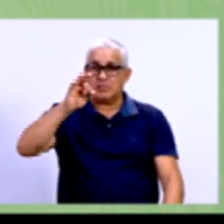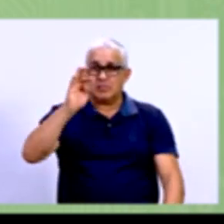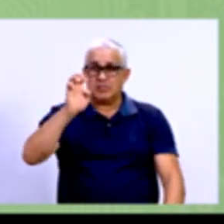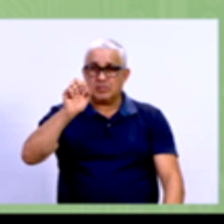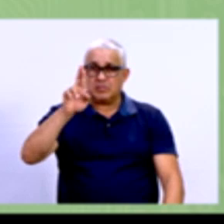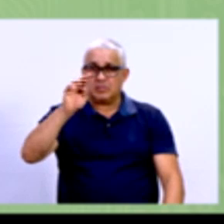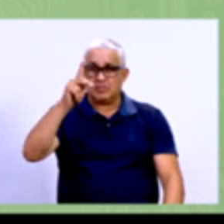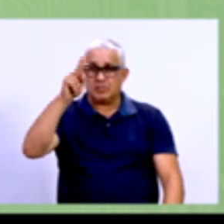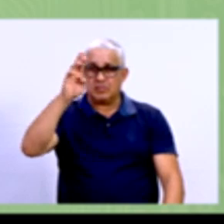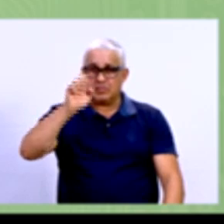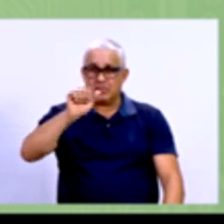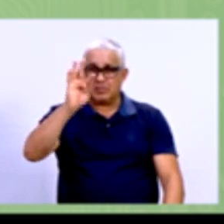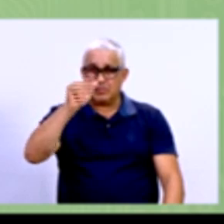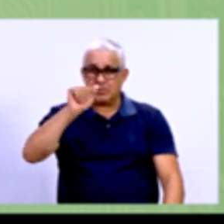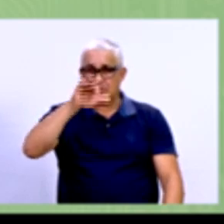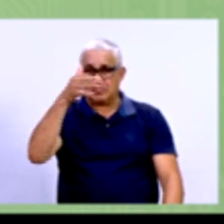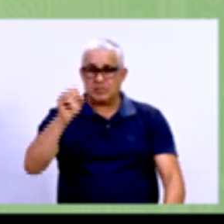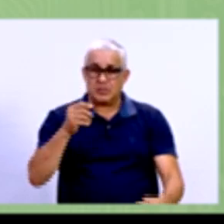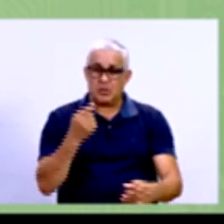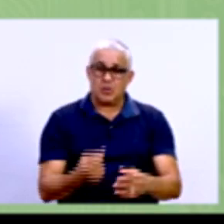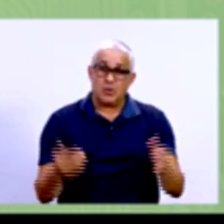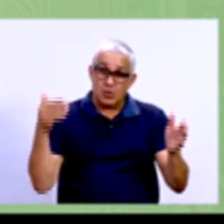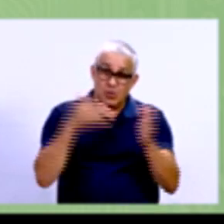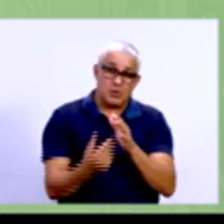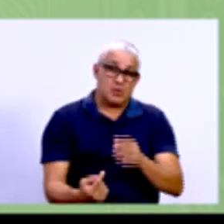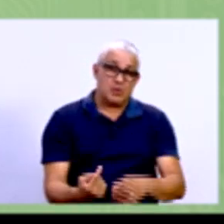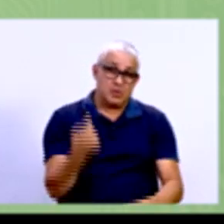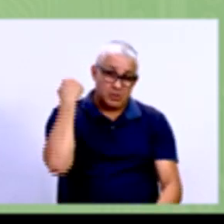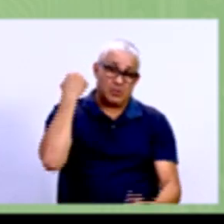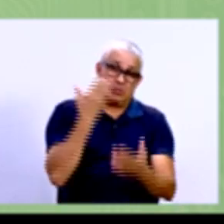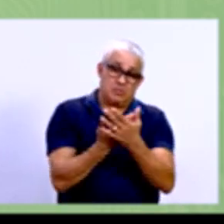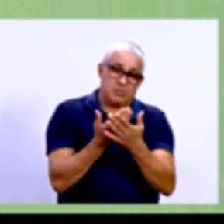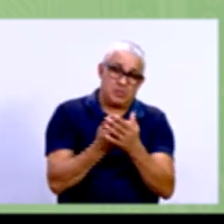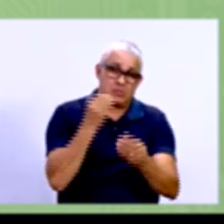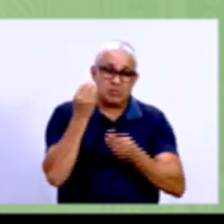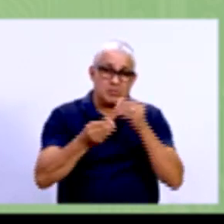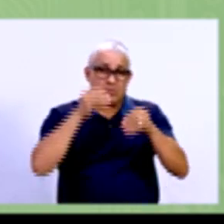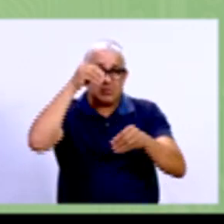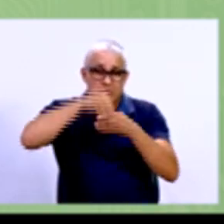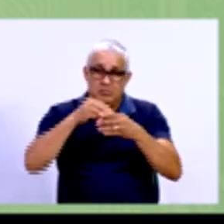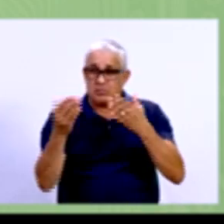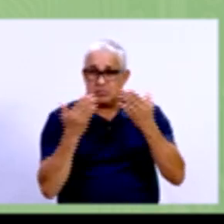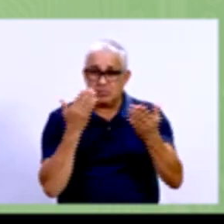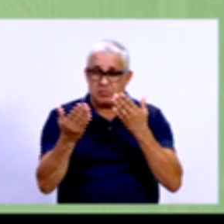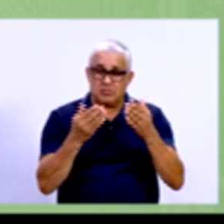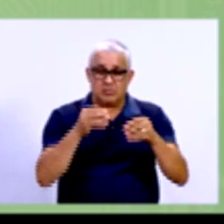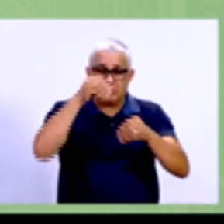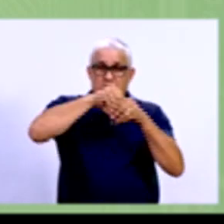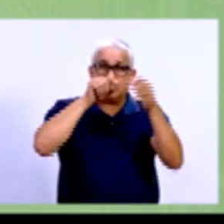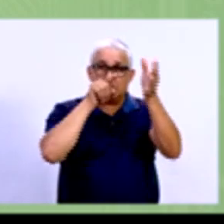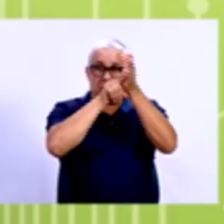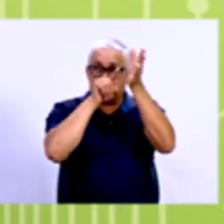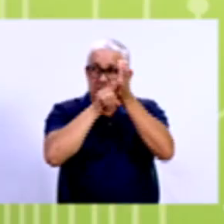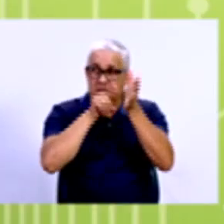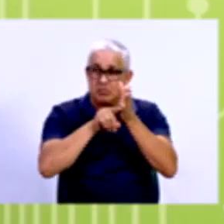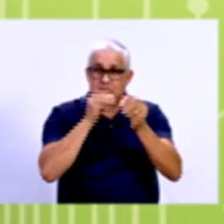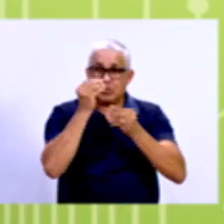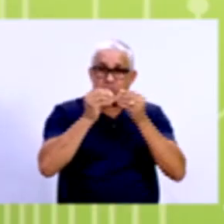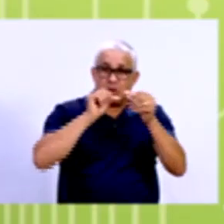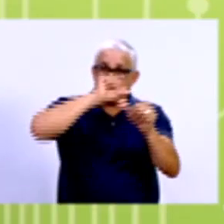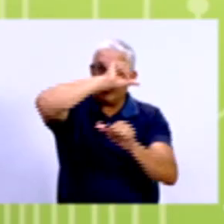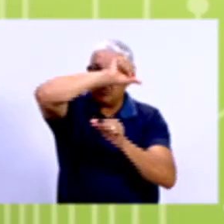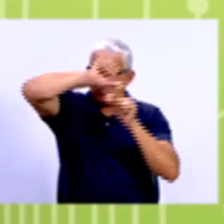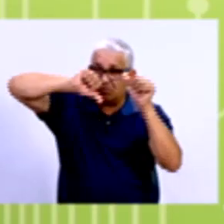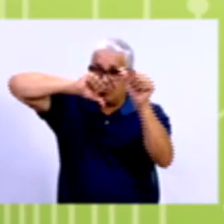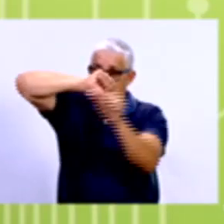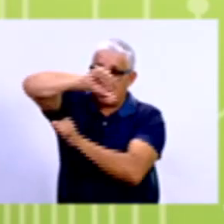última aula sobre como que a gente faz uma análise dentro de um questionário que a gente coletou, como que a gente transforma esse questionário